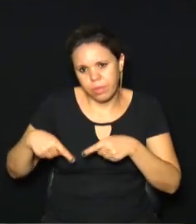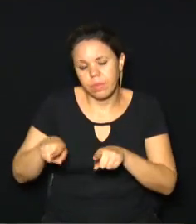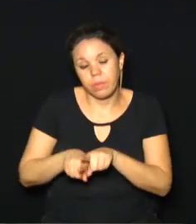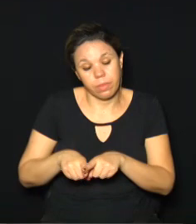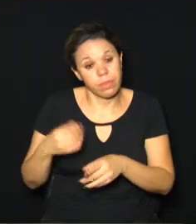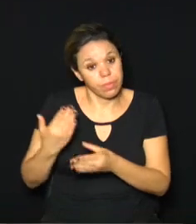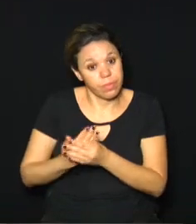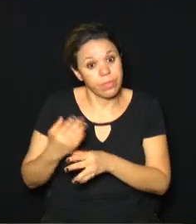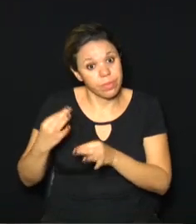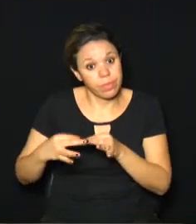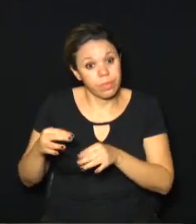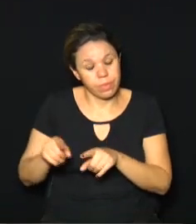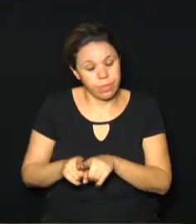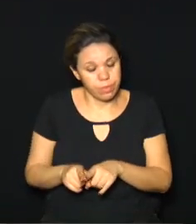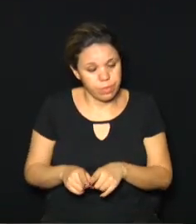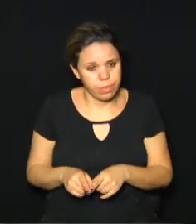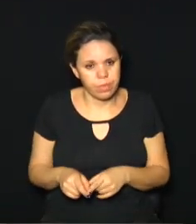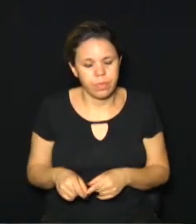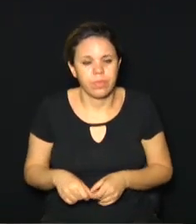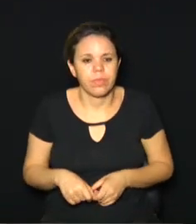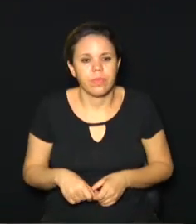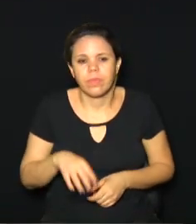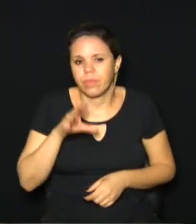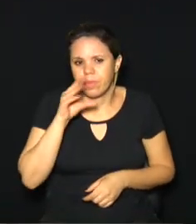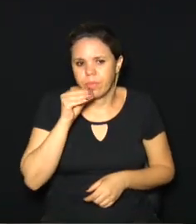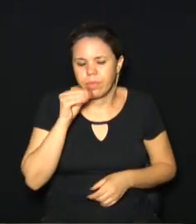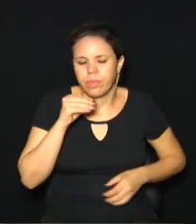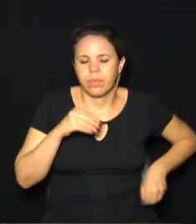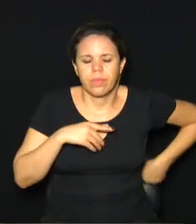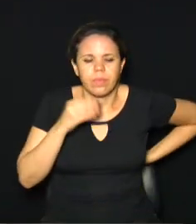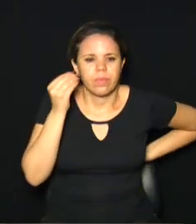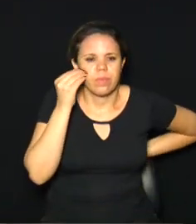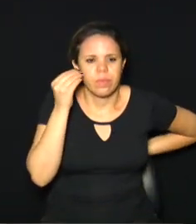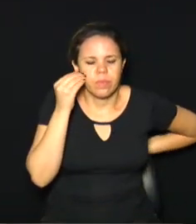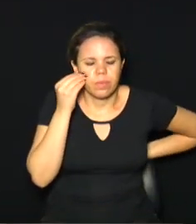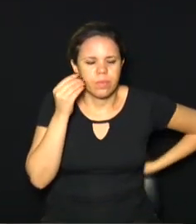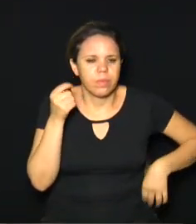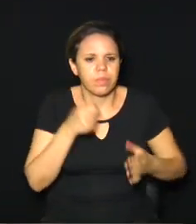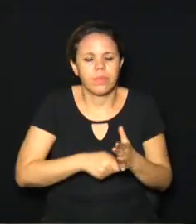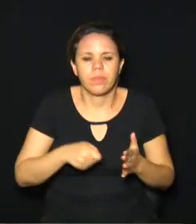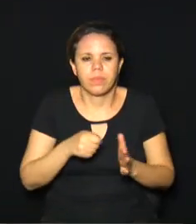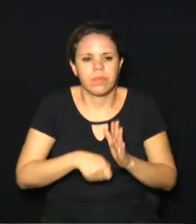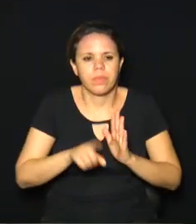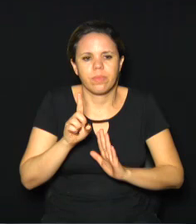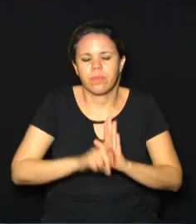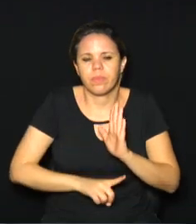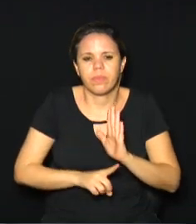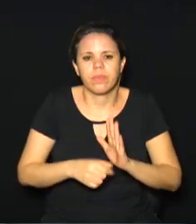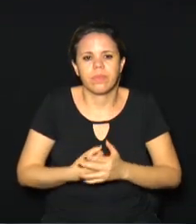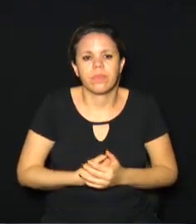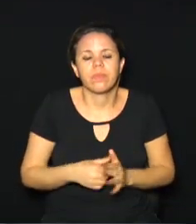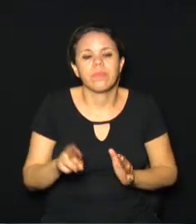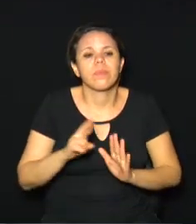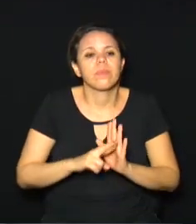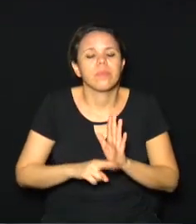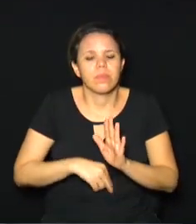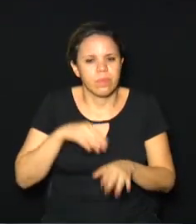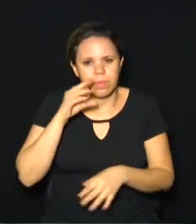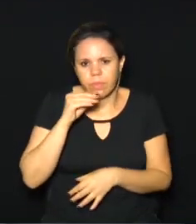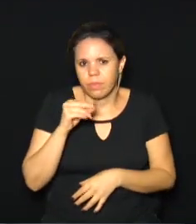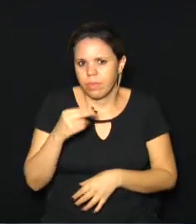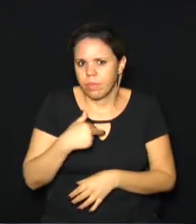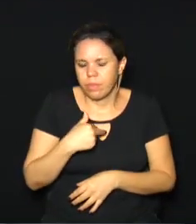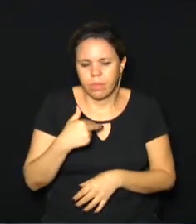também, né, como uma maneira de o servidor tentar aí reivindicar isso, né? Então a regra é que o trabalhador não